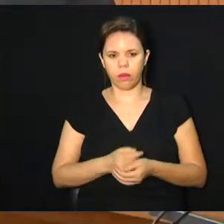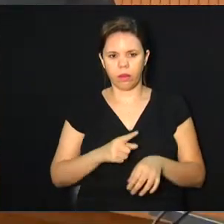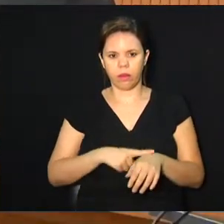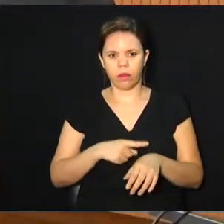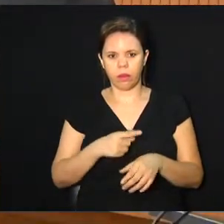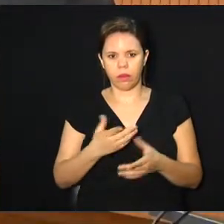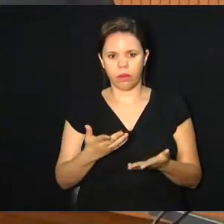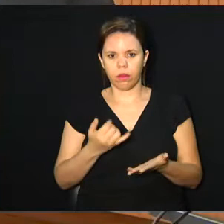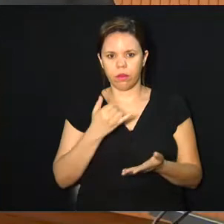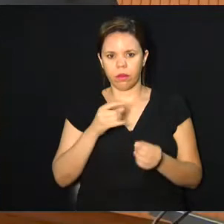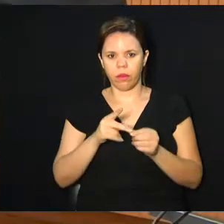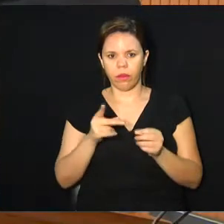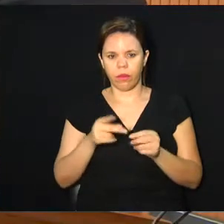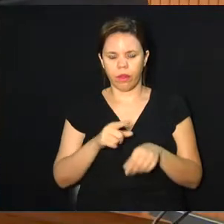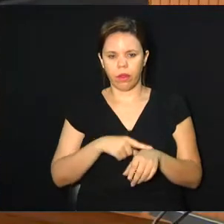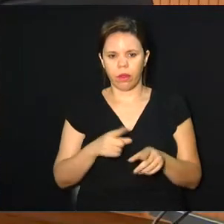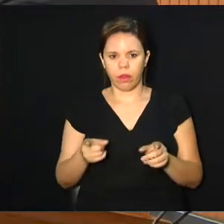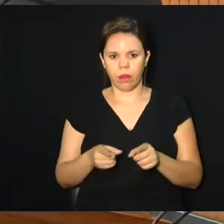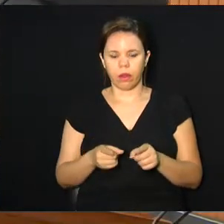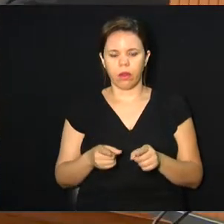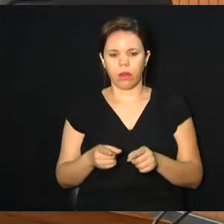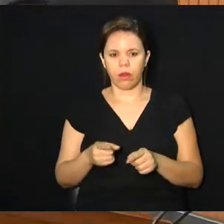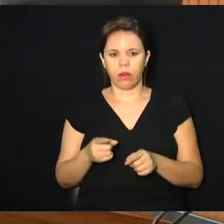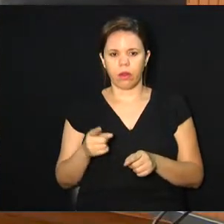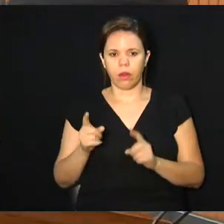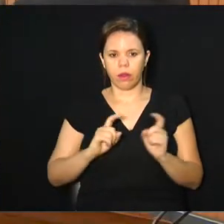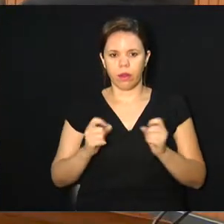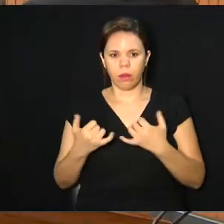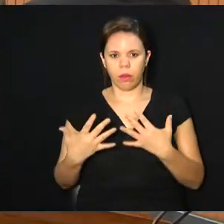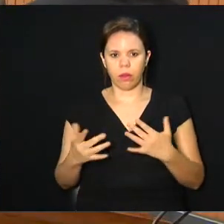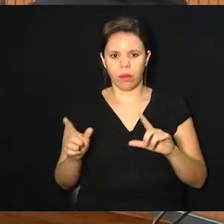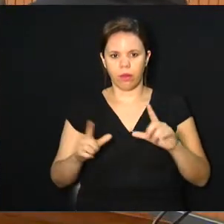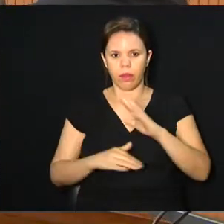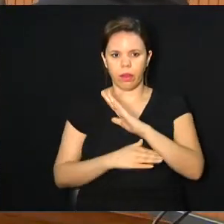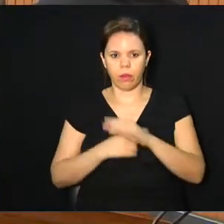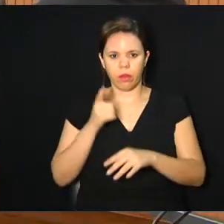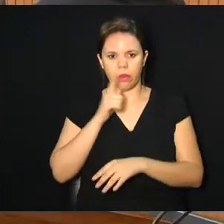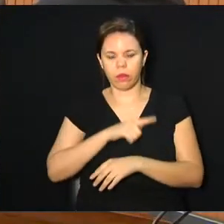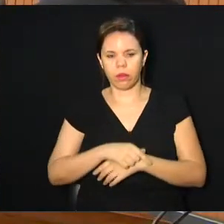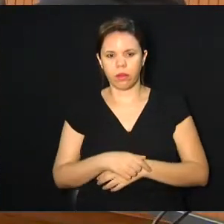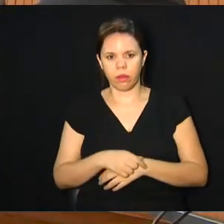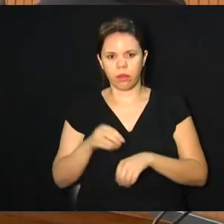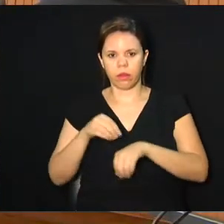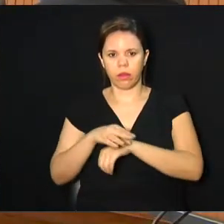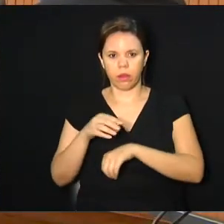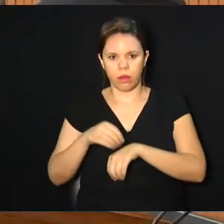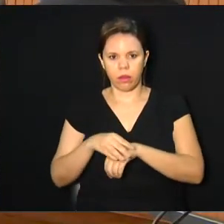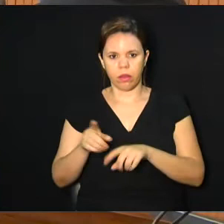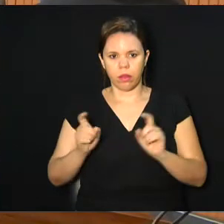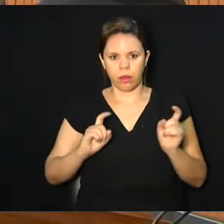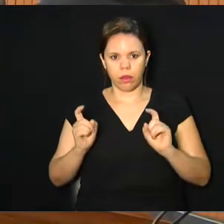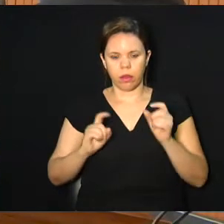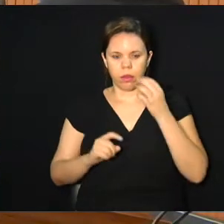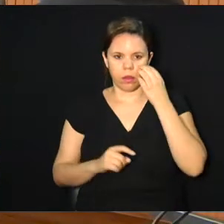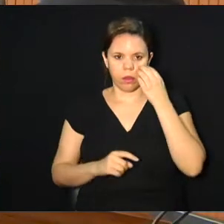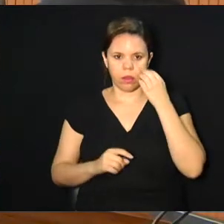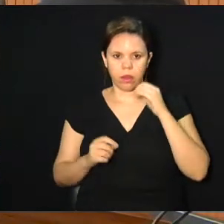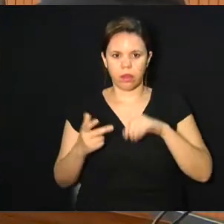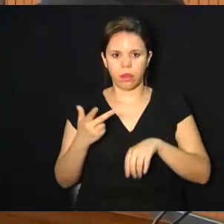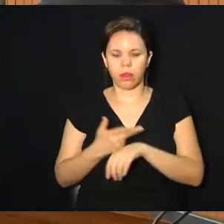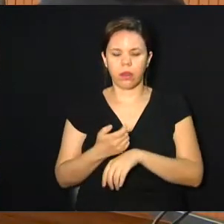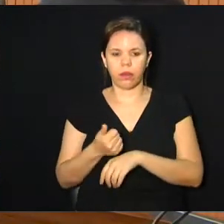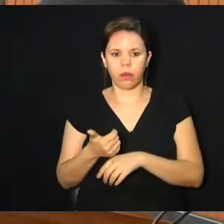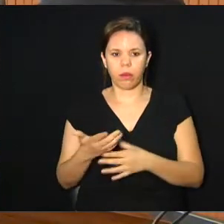reunião, na audiência pública de 21 de março do ano passado, a TV Câmara conseguiu, acho que, transmitir a reunião, ou gravar, pelo